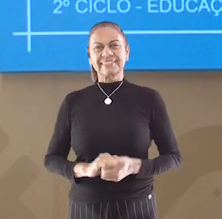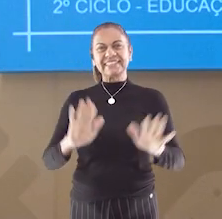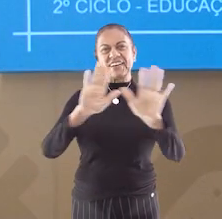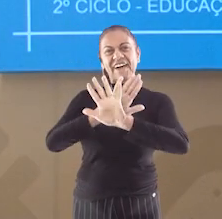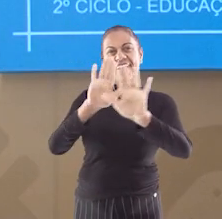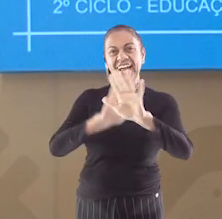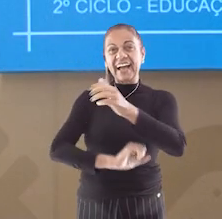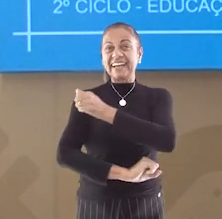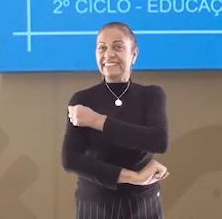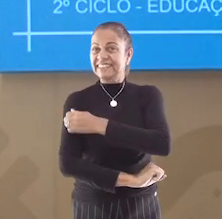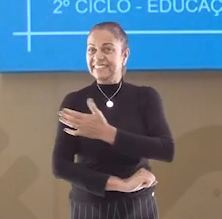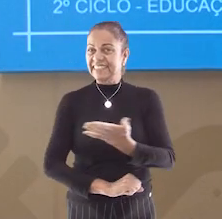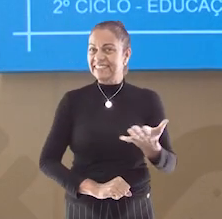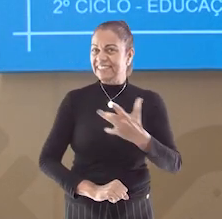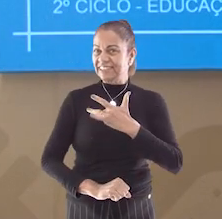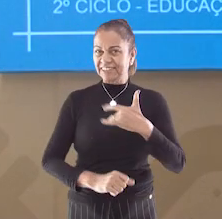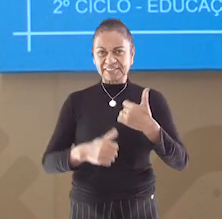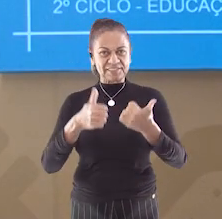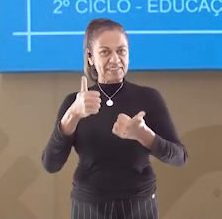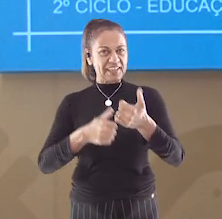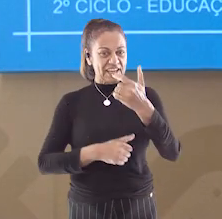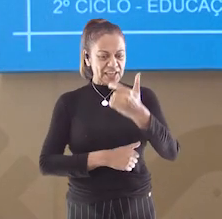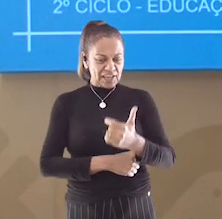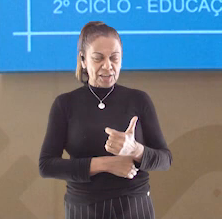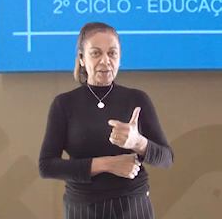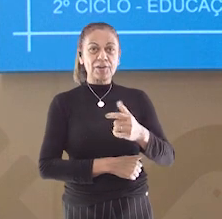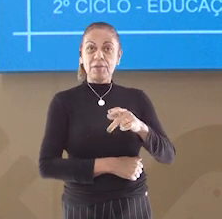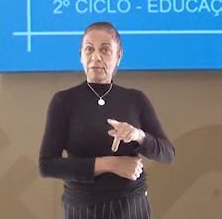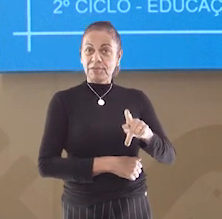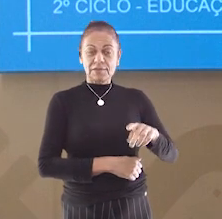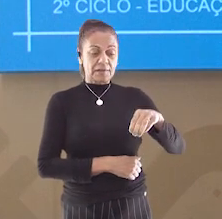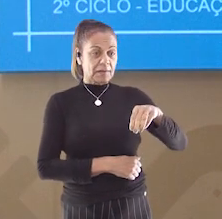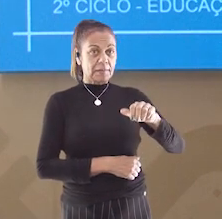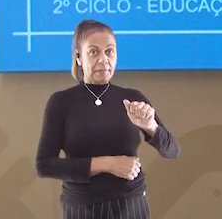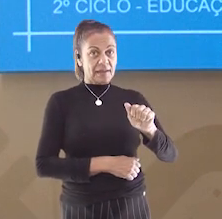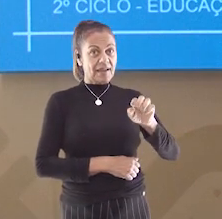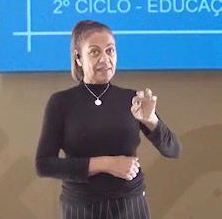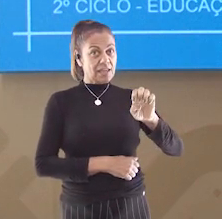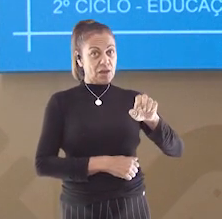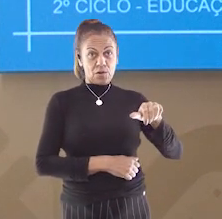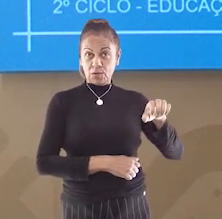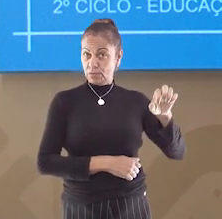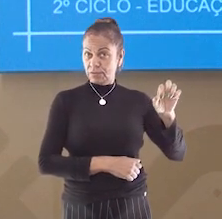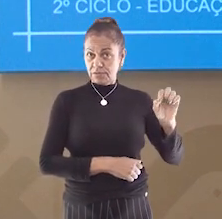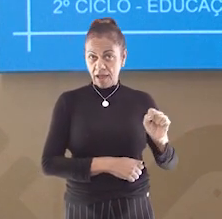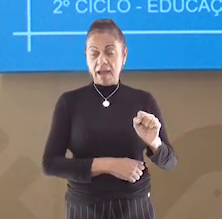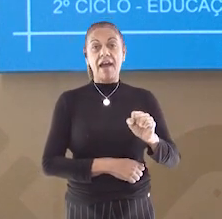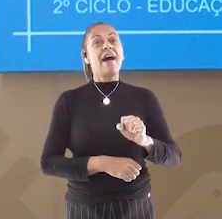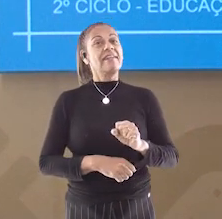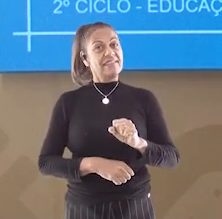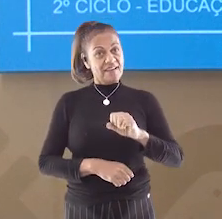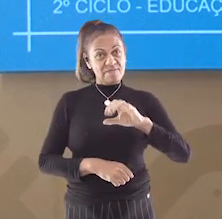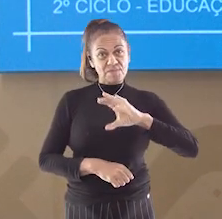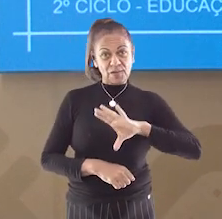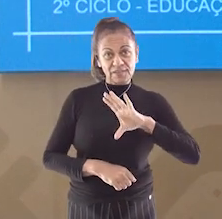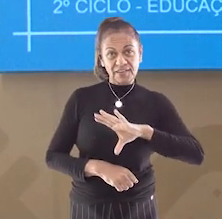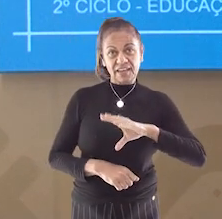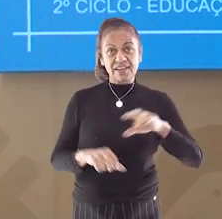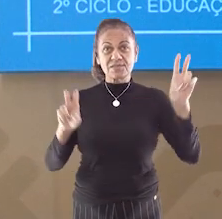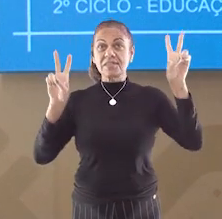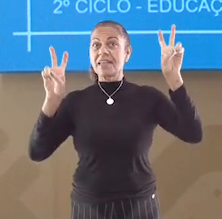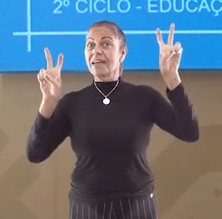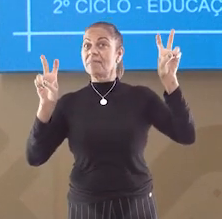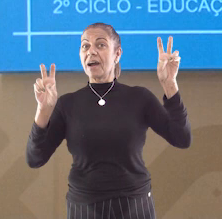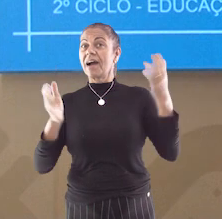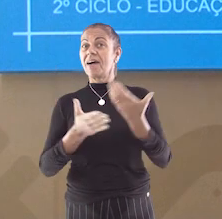Olá, estudantes! Tudo bem com vocês? Eu sou o professor Matheus Lima, de Língua Portuguesa. O tema dessa aula é Nas linhas de